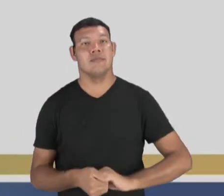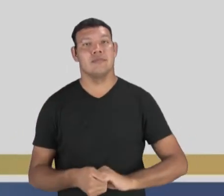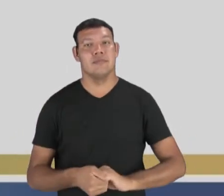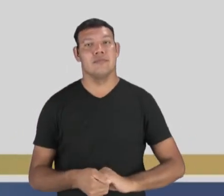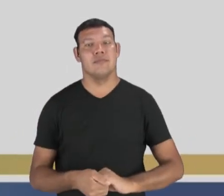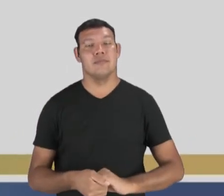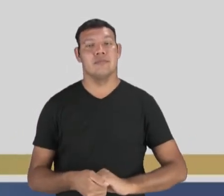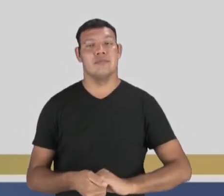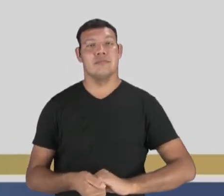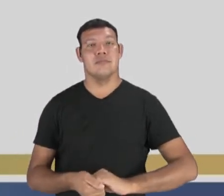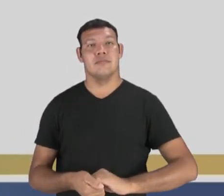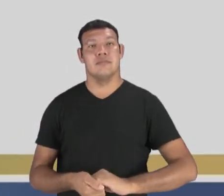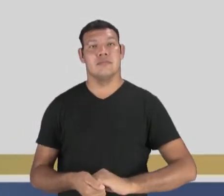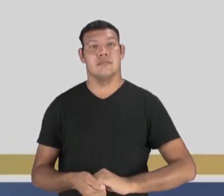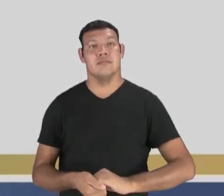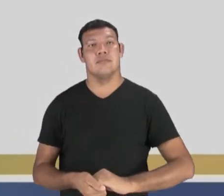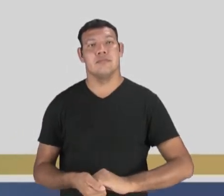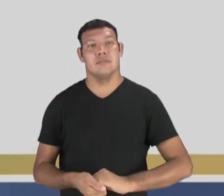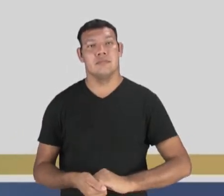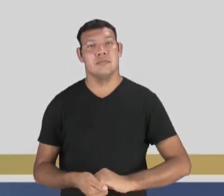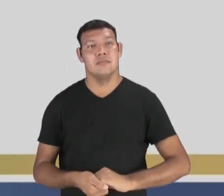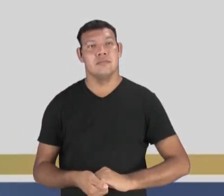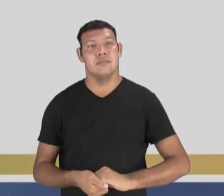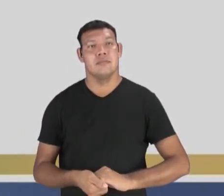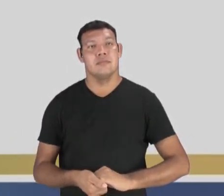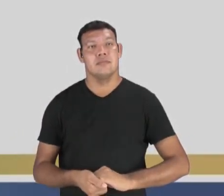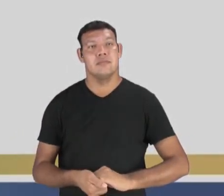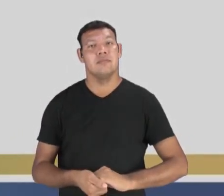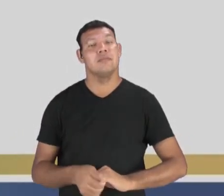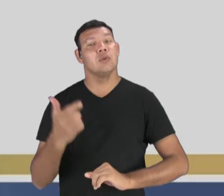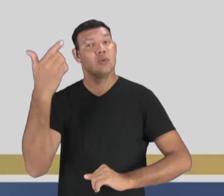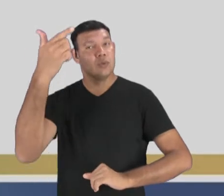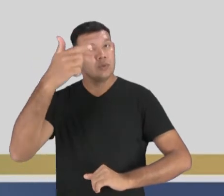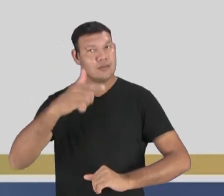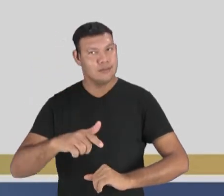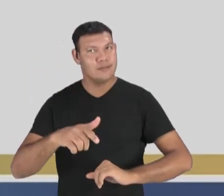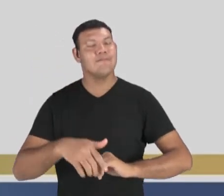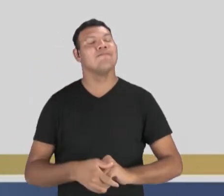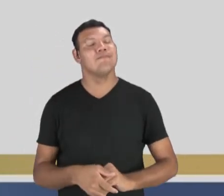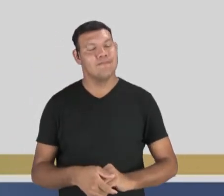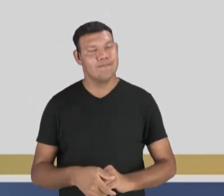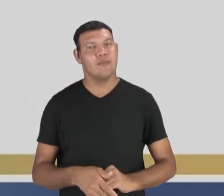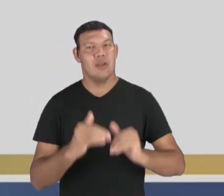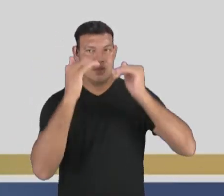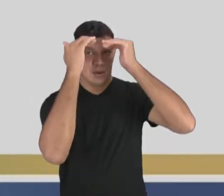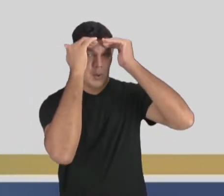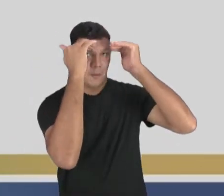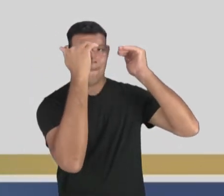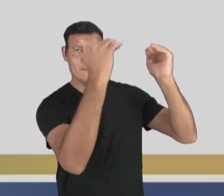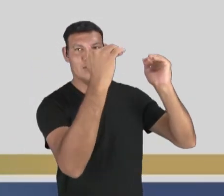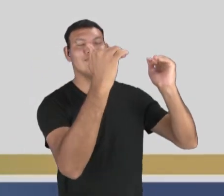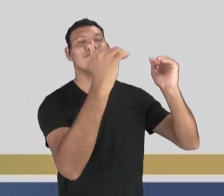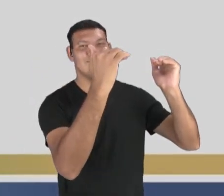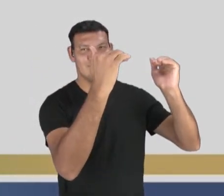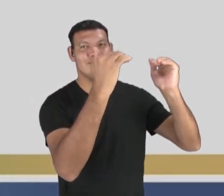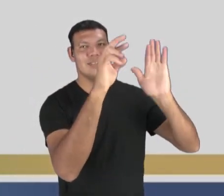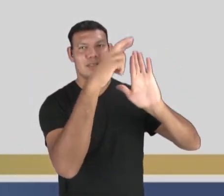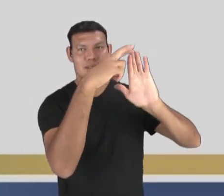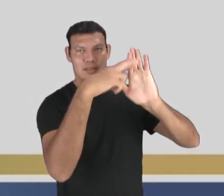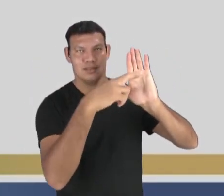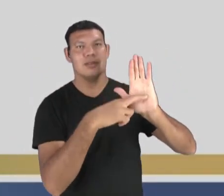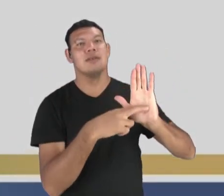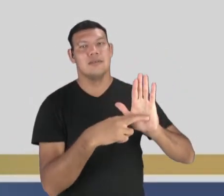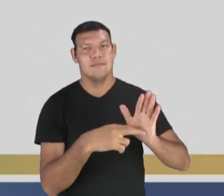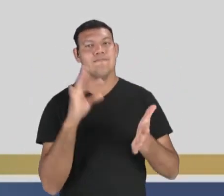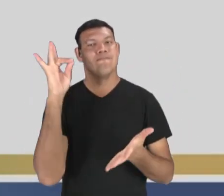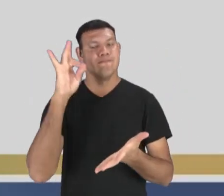como resposta 8. E aí, mais uma vez, se cumpre que essa terna ordenada ela